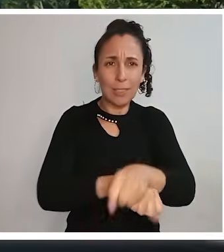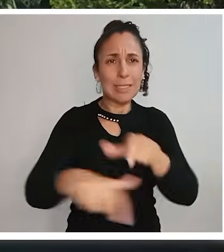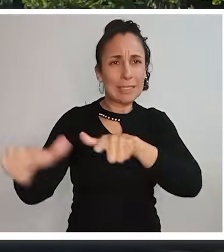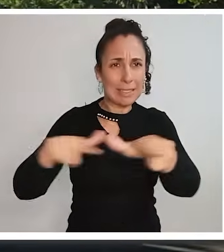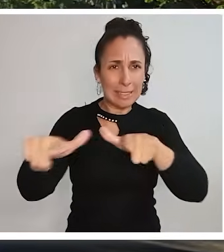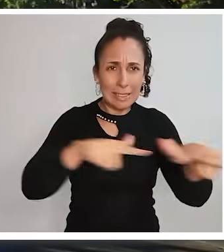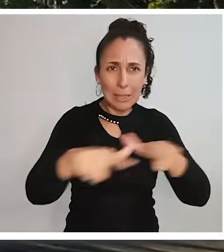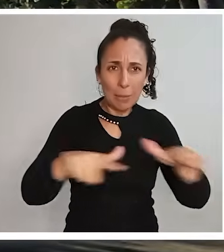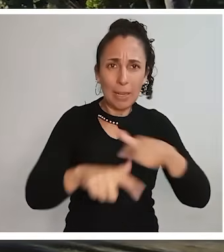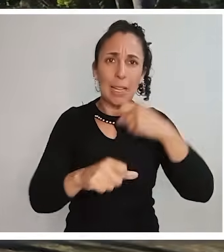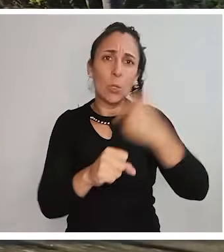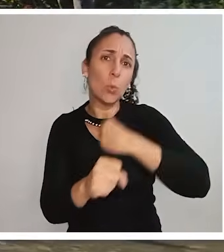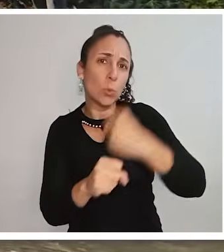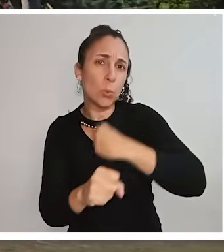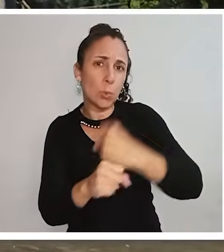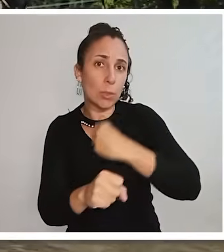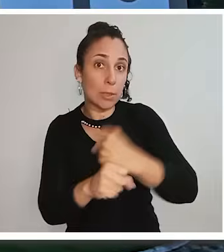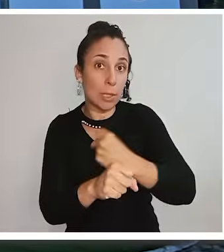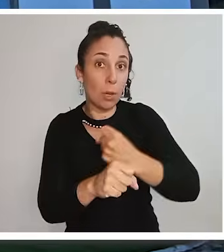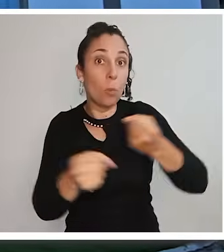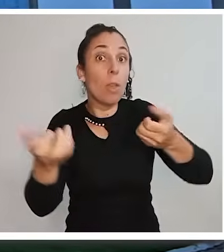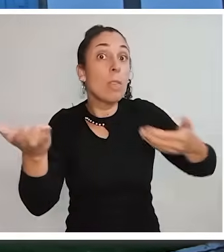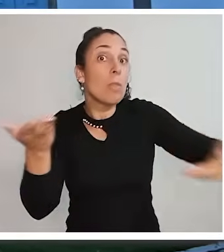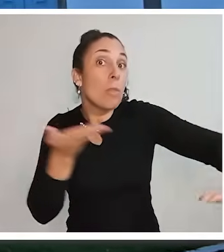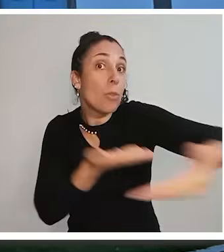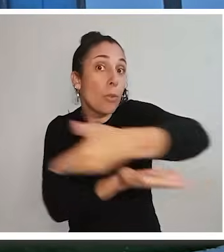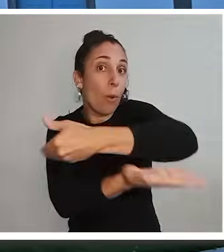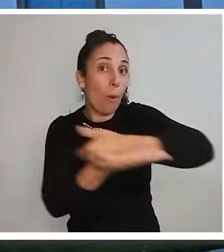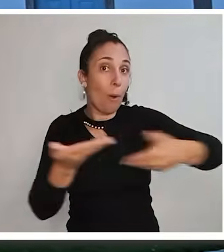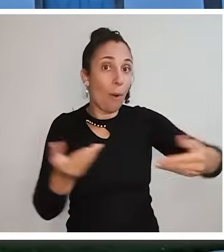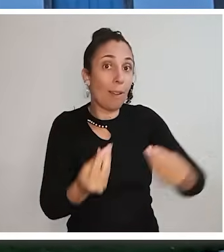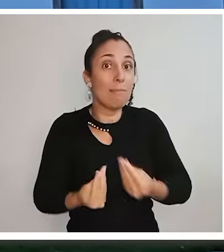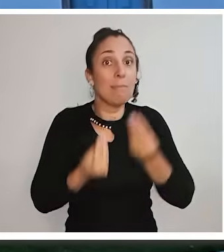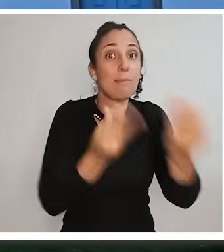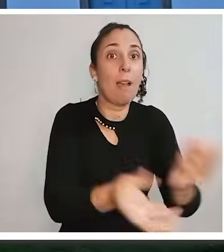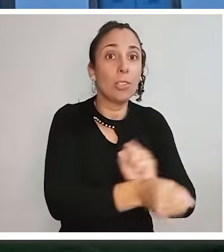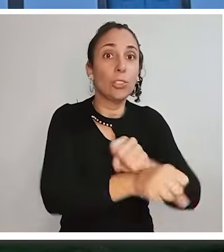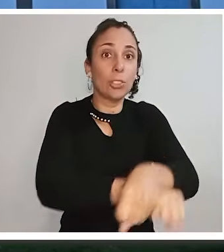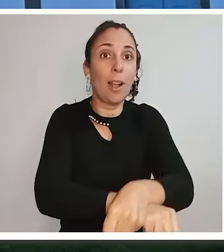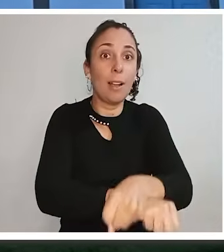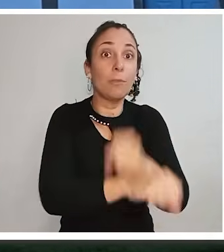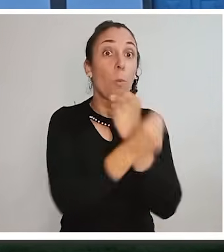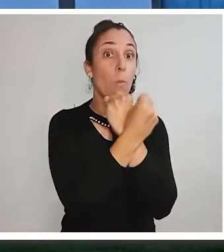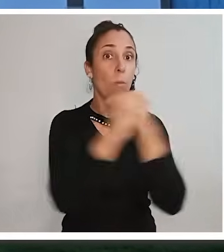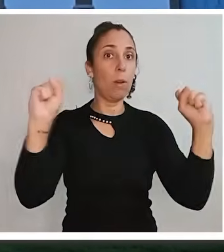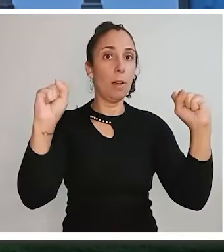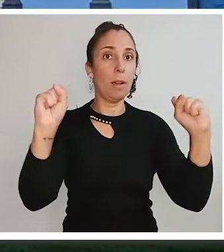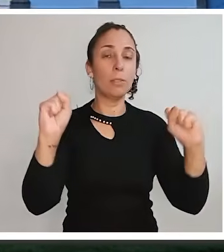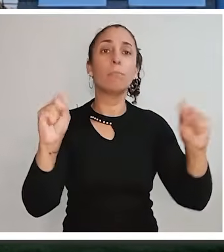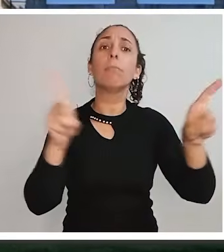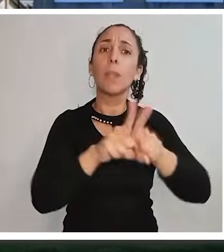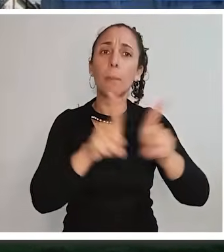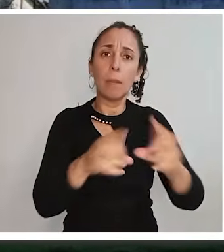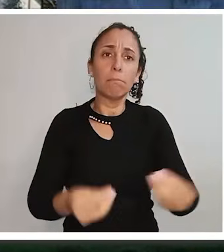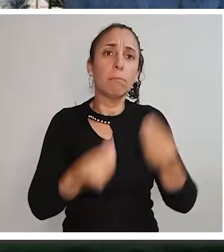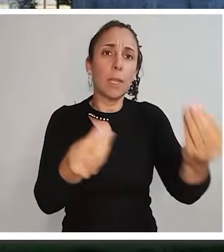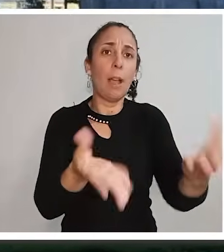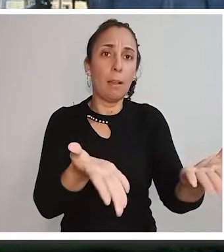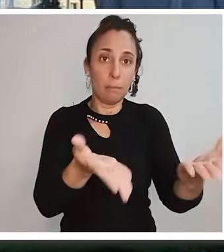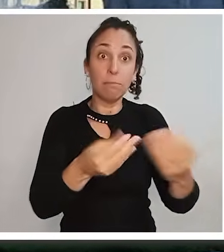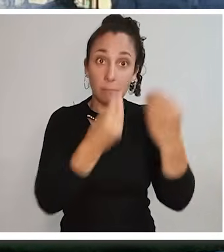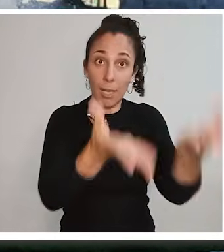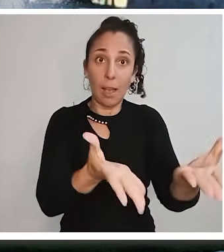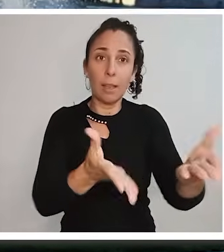essa empreitada e para muitas outras, ele dependeu principalmente de mão de obra de pessoas que foram escravizadas. Para essas pessoas foi